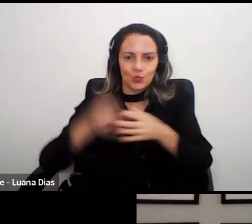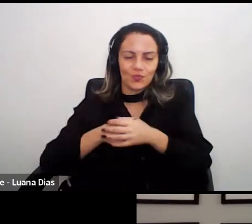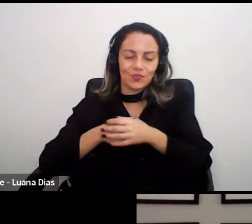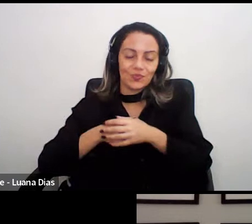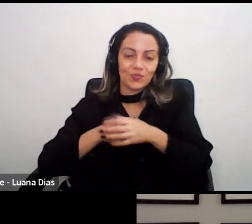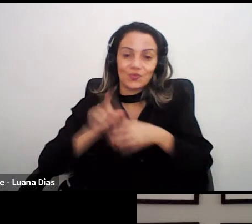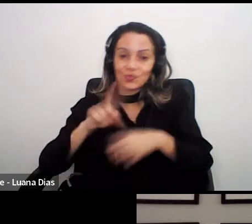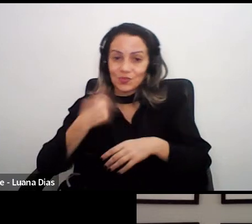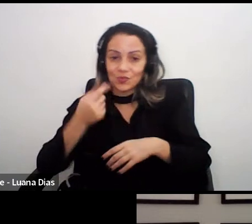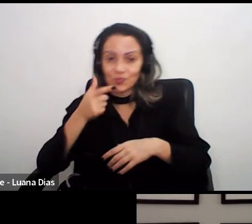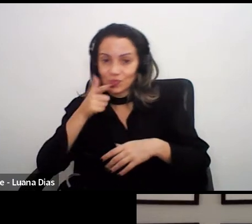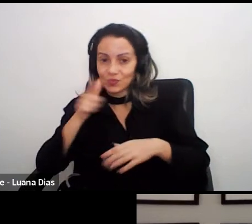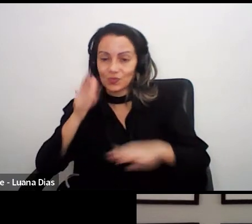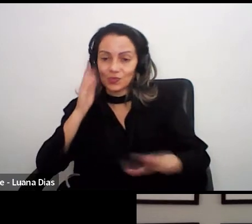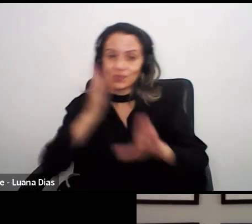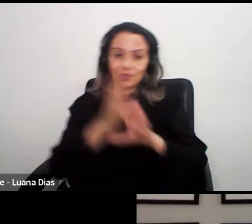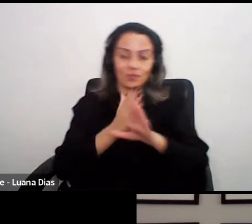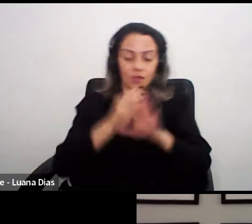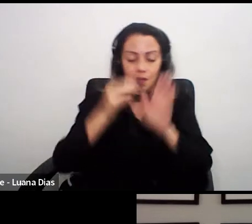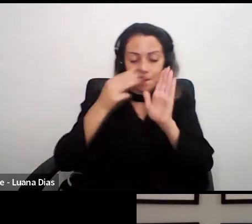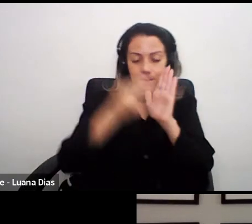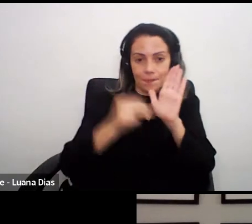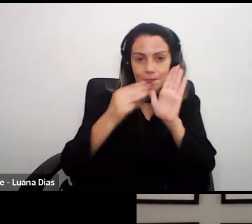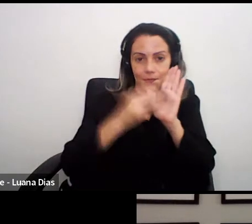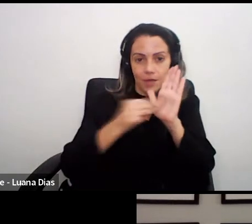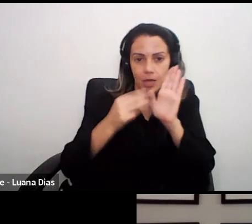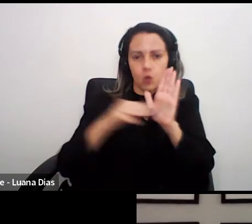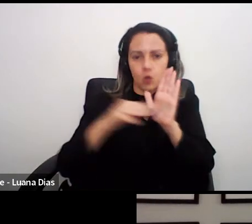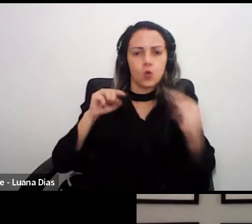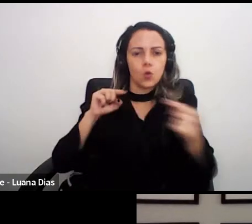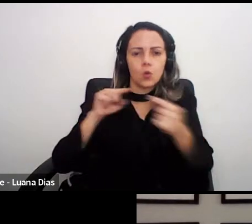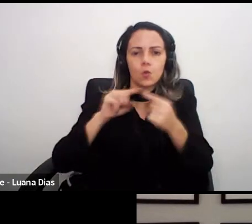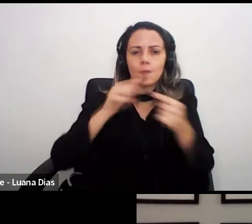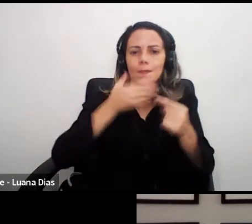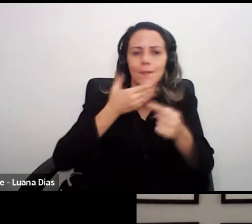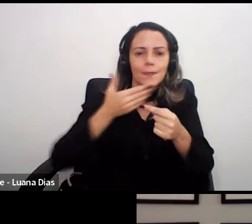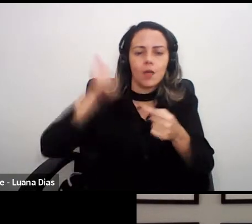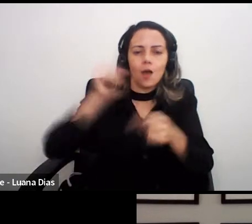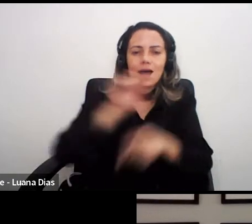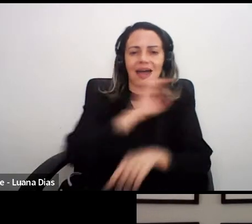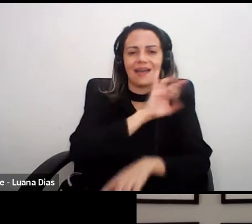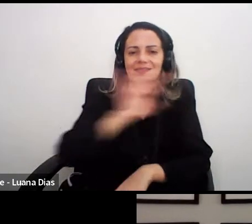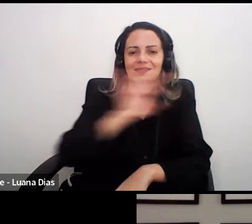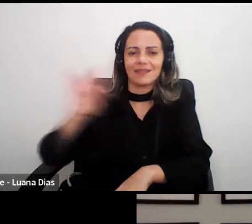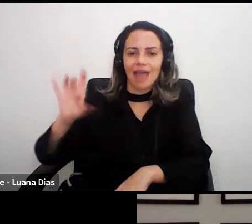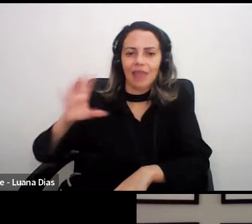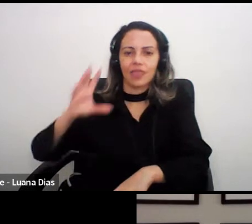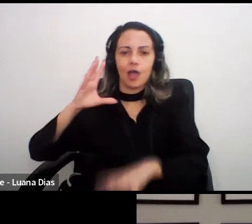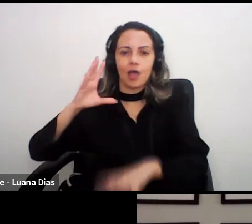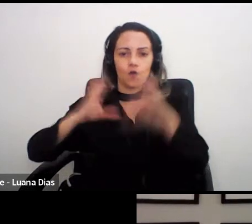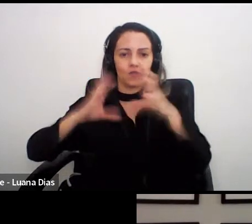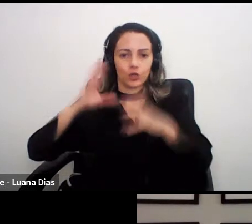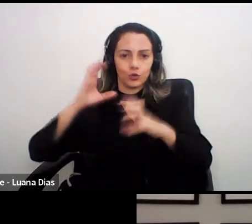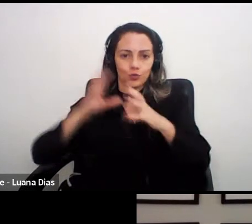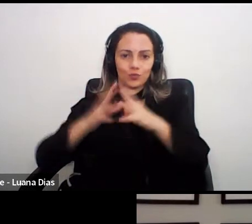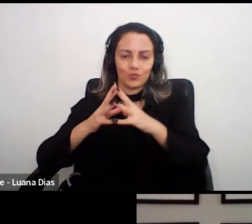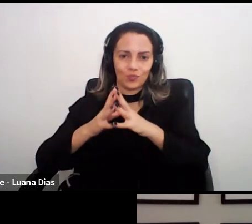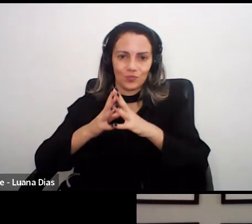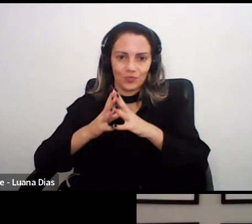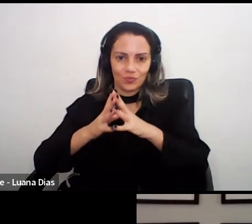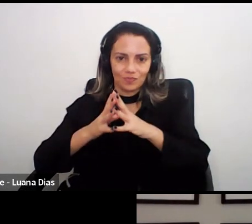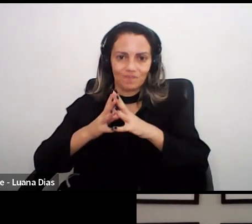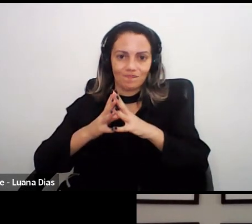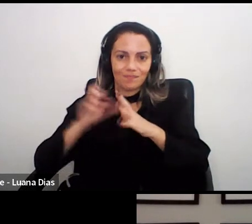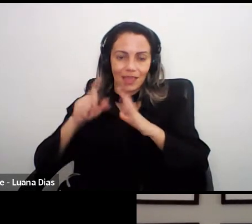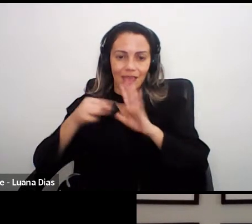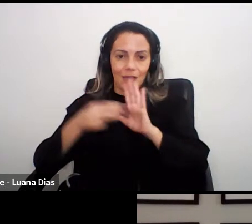gente vai encontrar um método que seja mais adequado para tratar cada tipo de conflito. Então, é a inversão